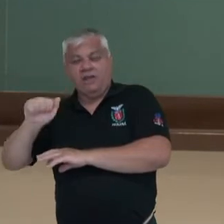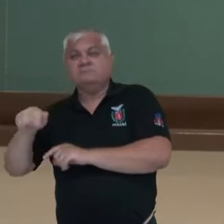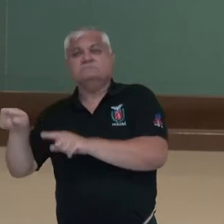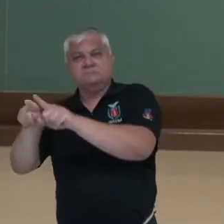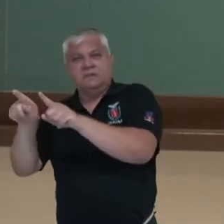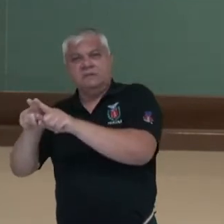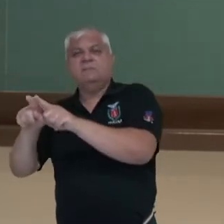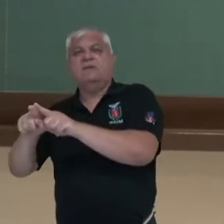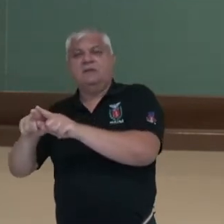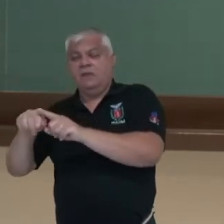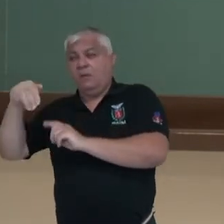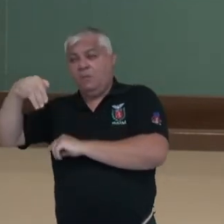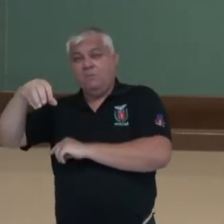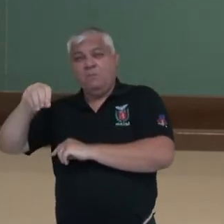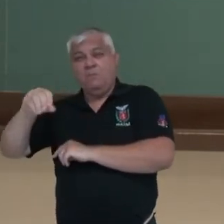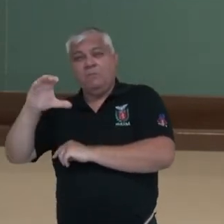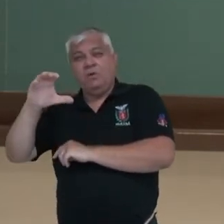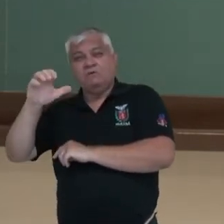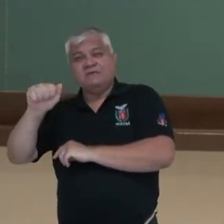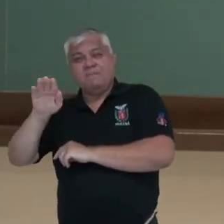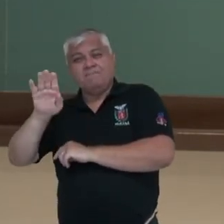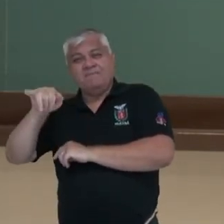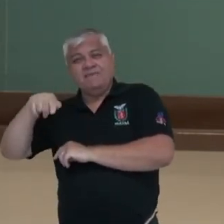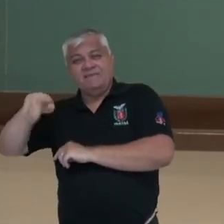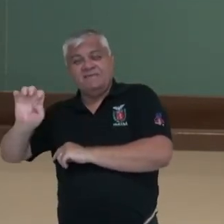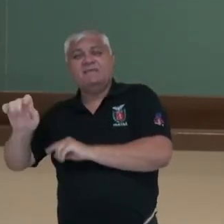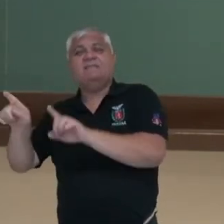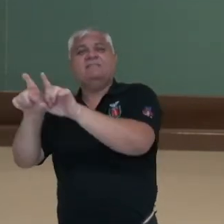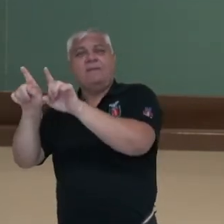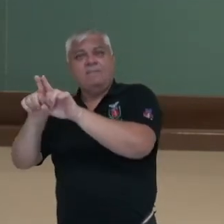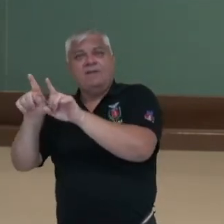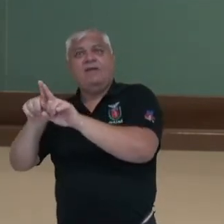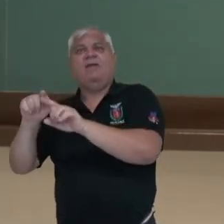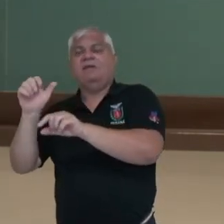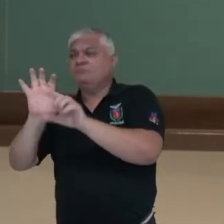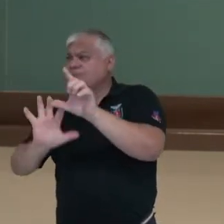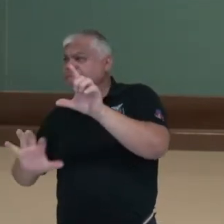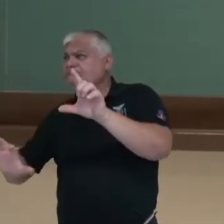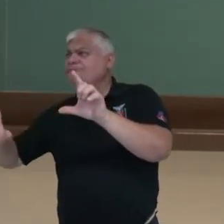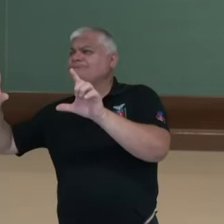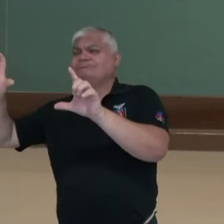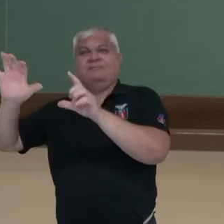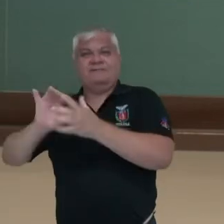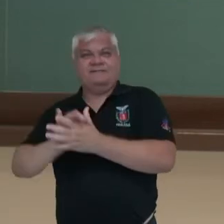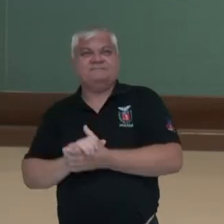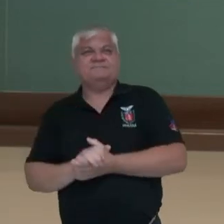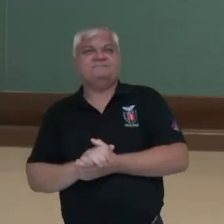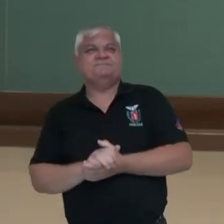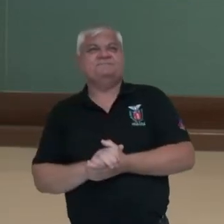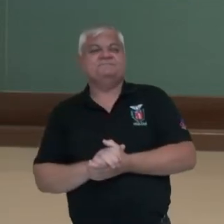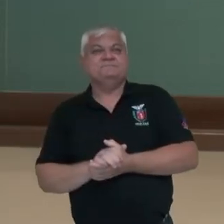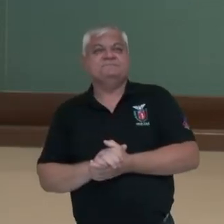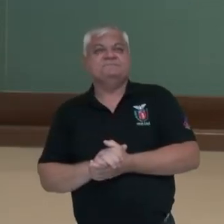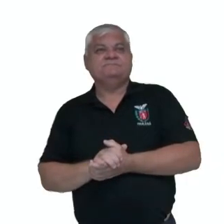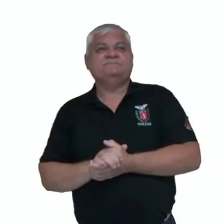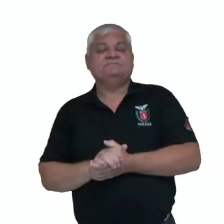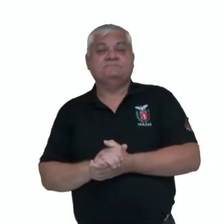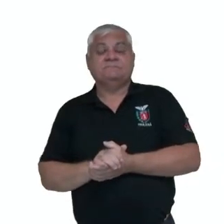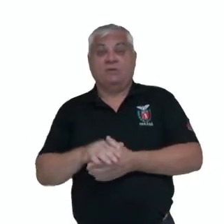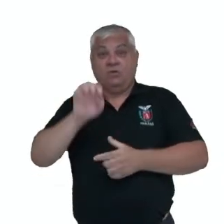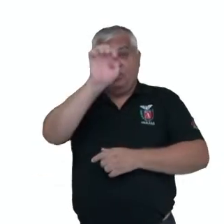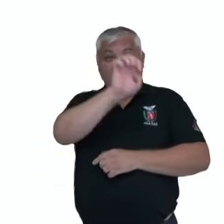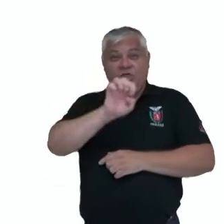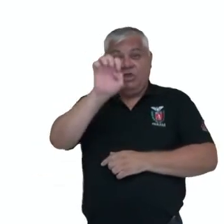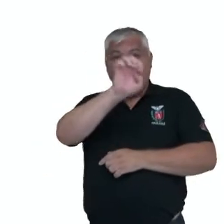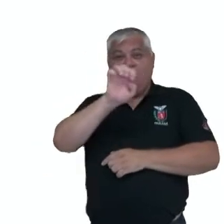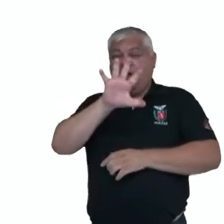do Moçambique, nessa região onde se contorna inclusive o sul do continente africano. Os europeus foram dominando